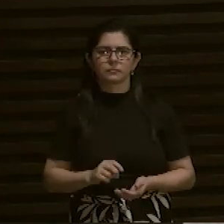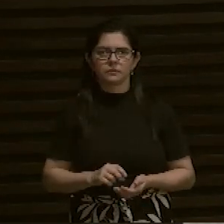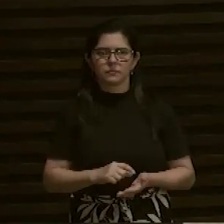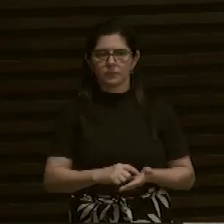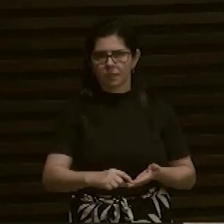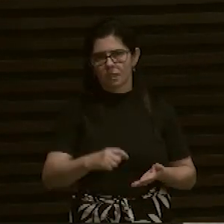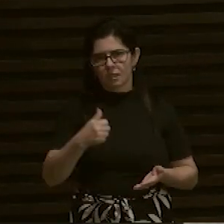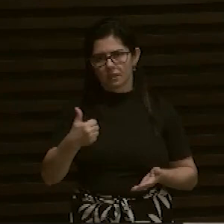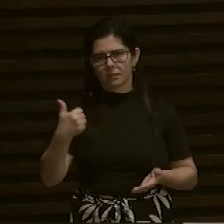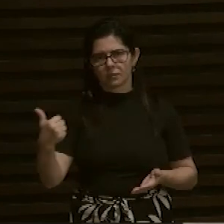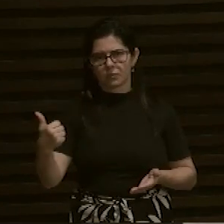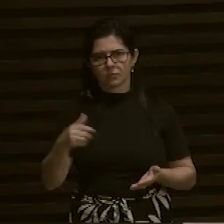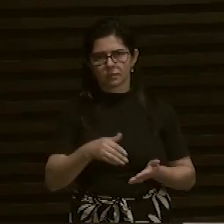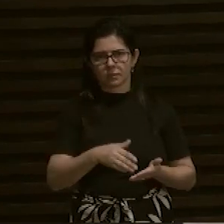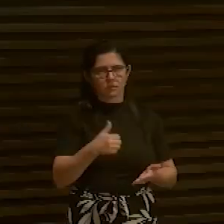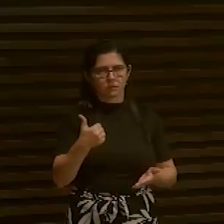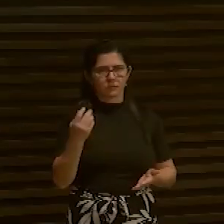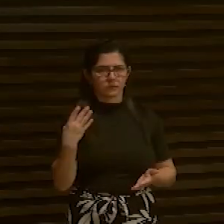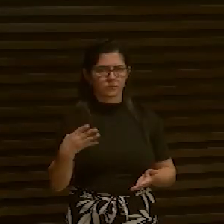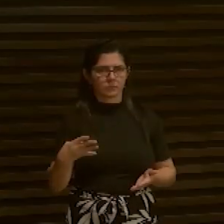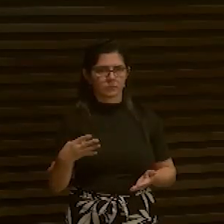de 11 a 14.